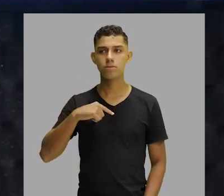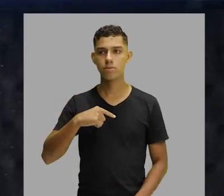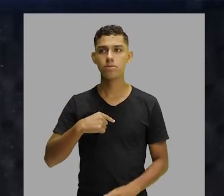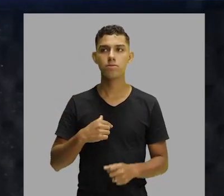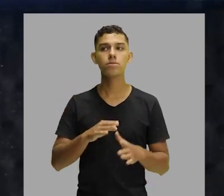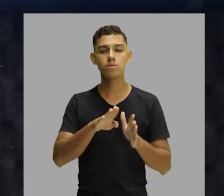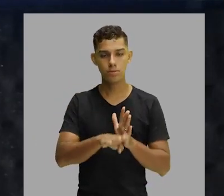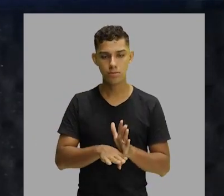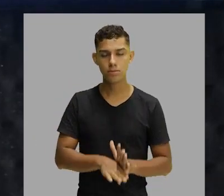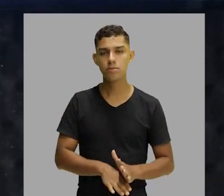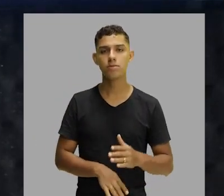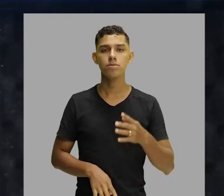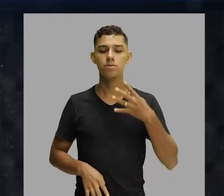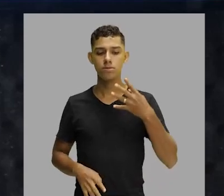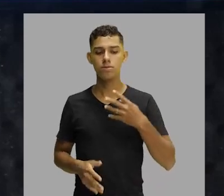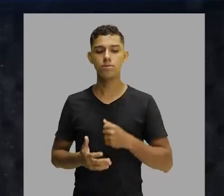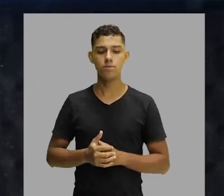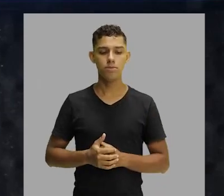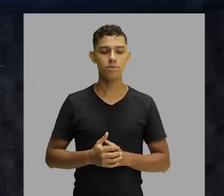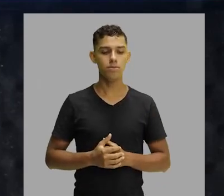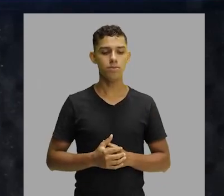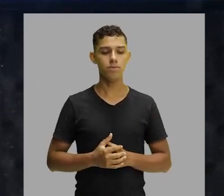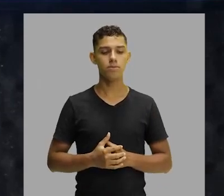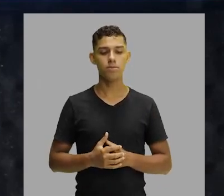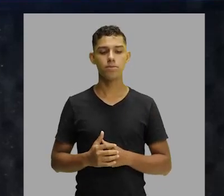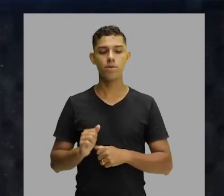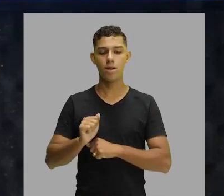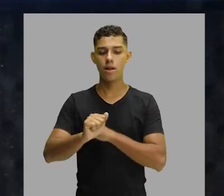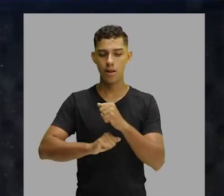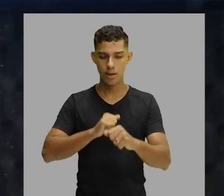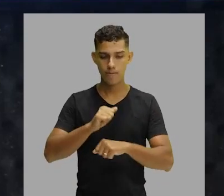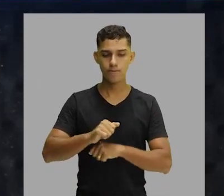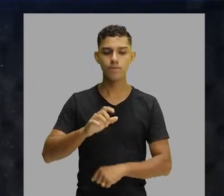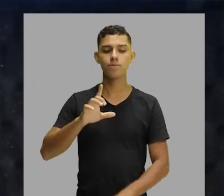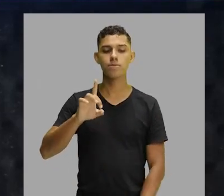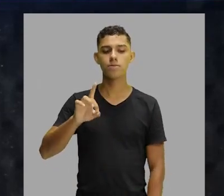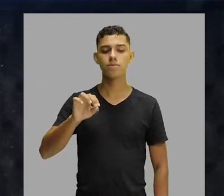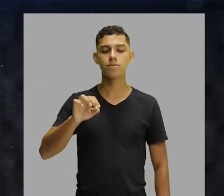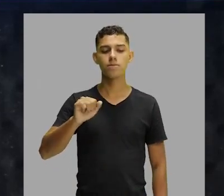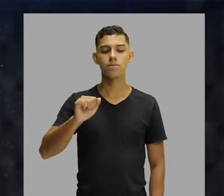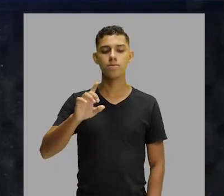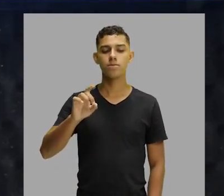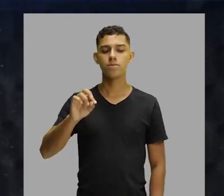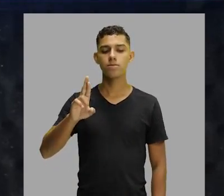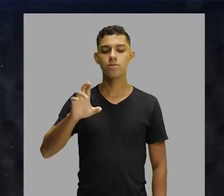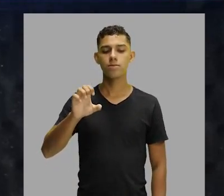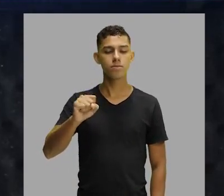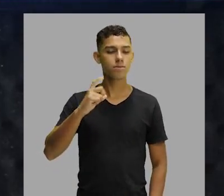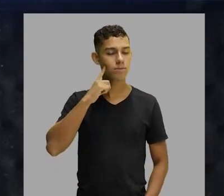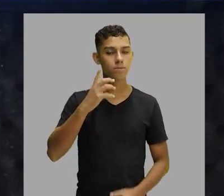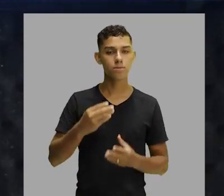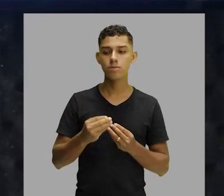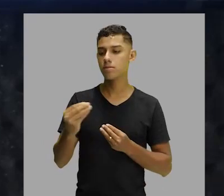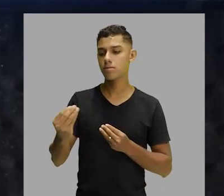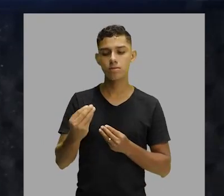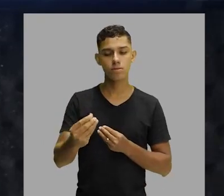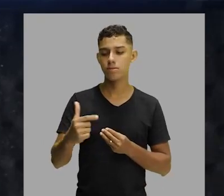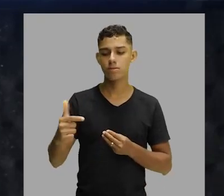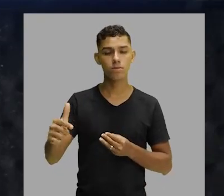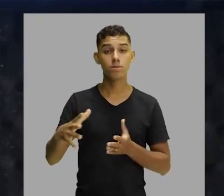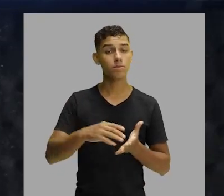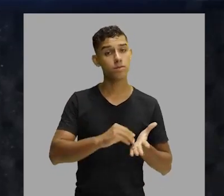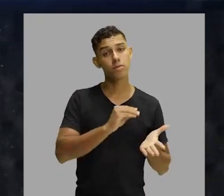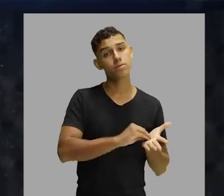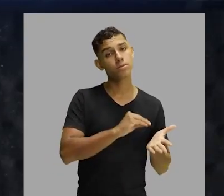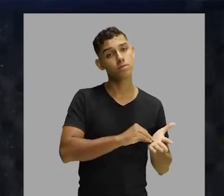ser menos de 4, ok? Então, átomos doadores também não, porque tu não vai ter aquela sobra, na verdade tu vai ter a falta.